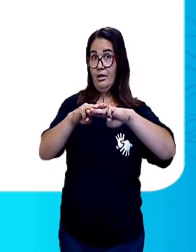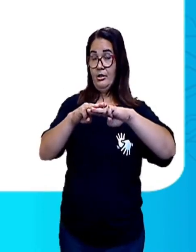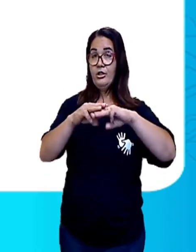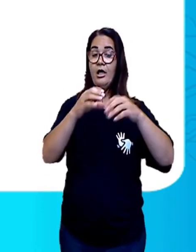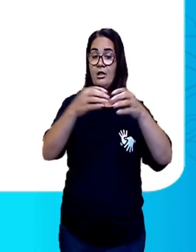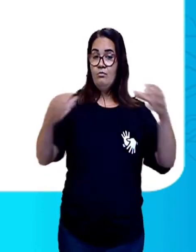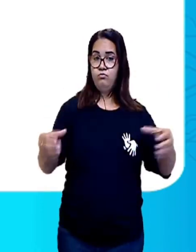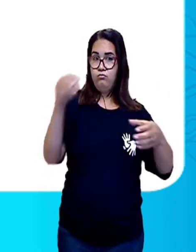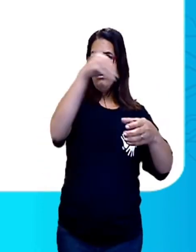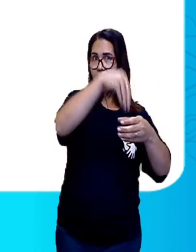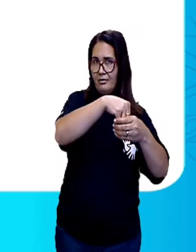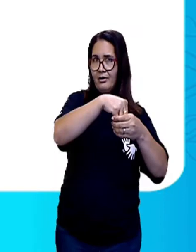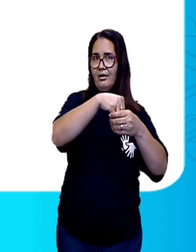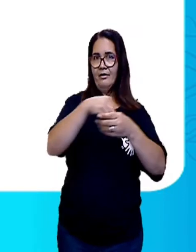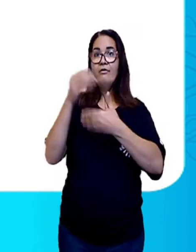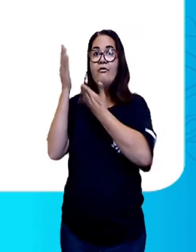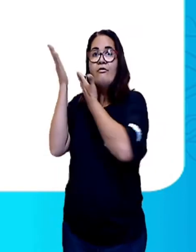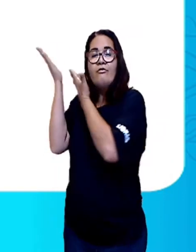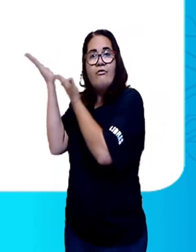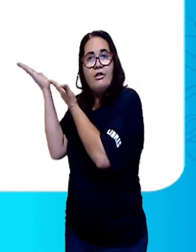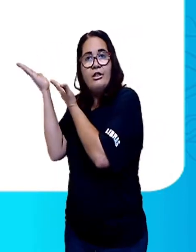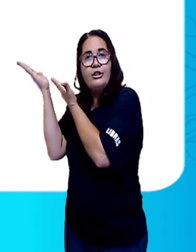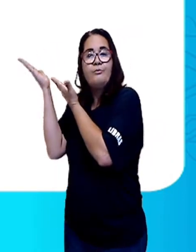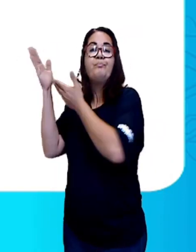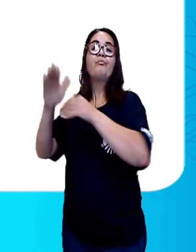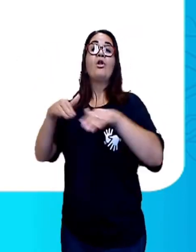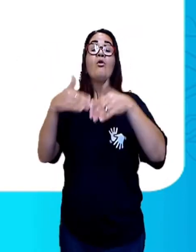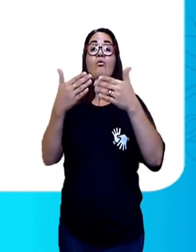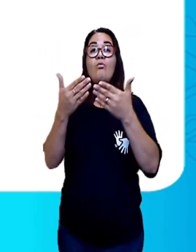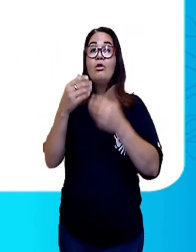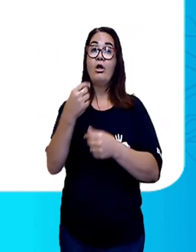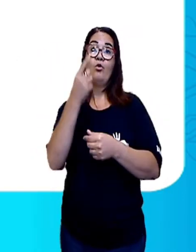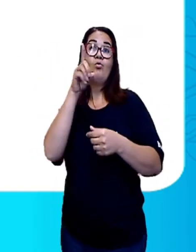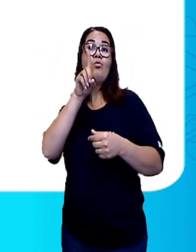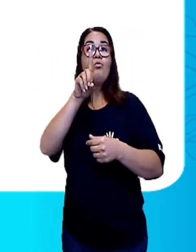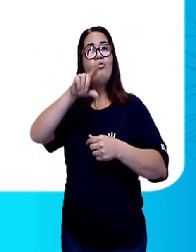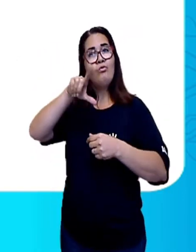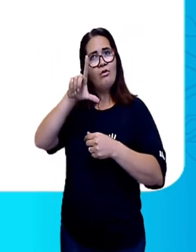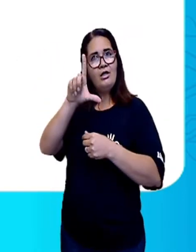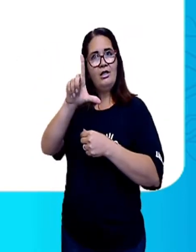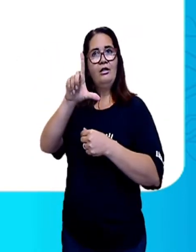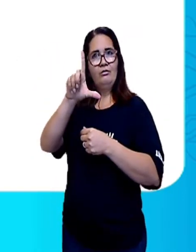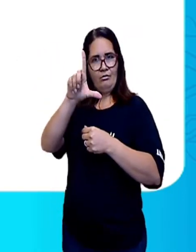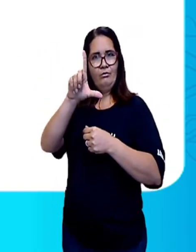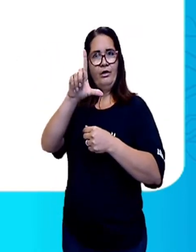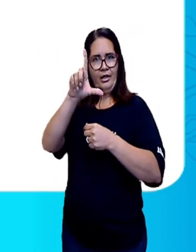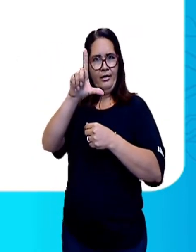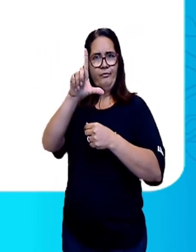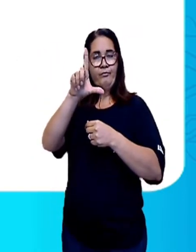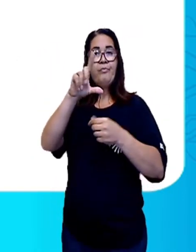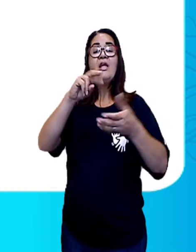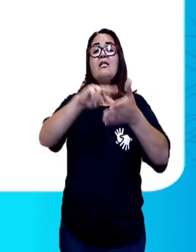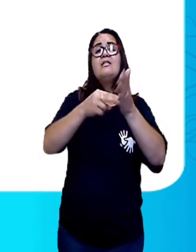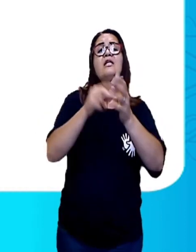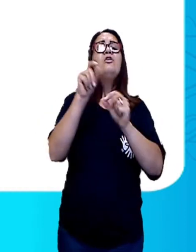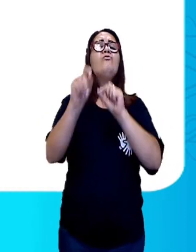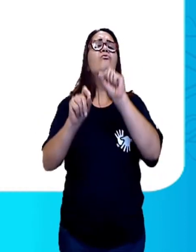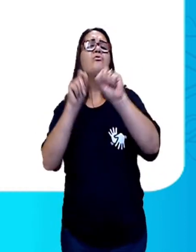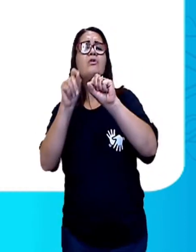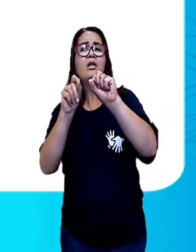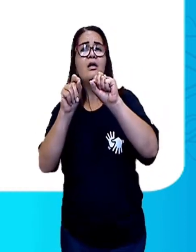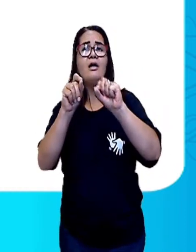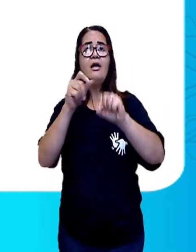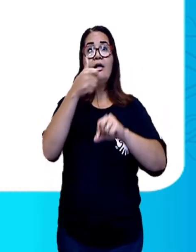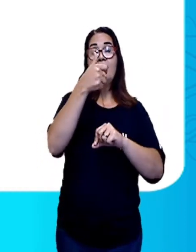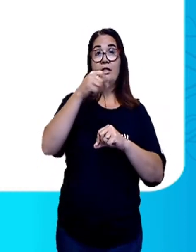a conversão, é a mesma coisa que eu tenho 1000 ml. Então, a regra básica é 1 litro é o